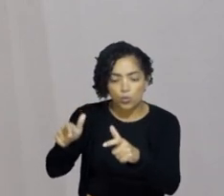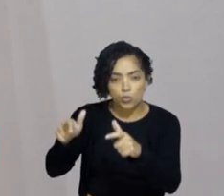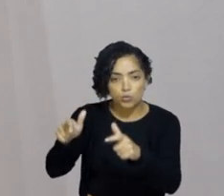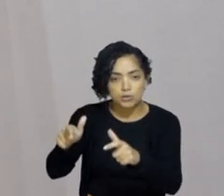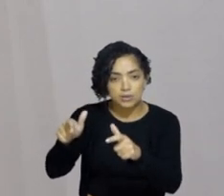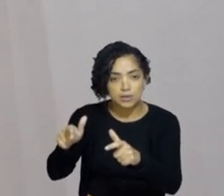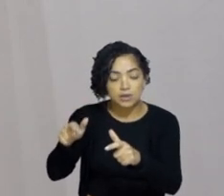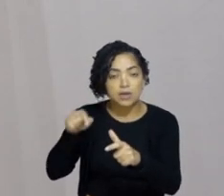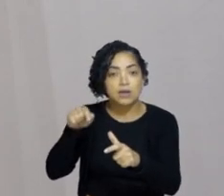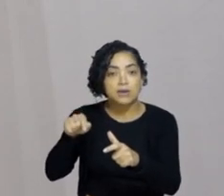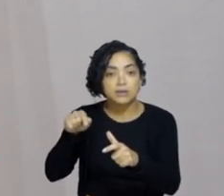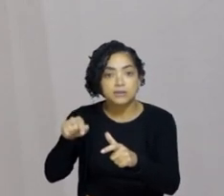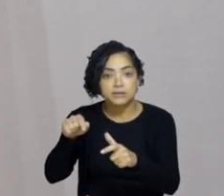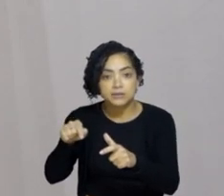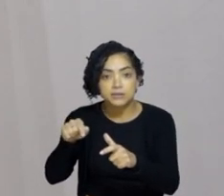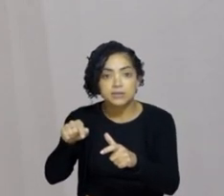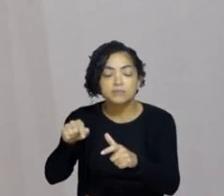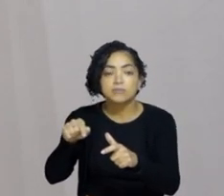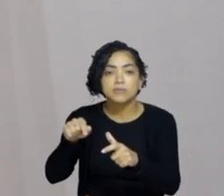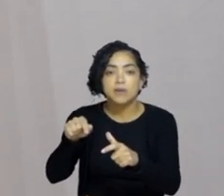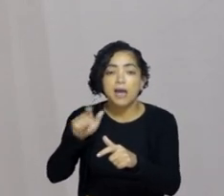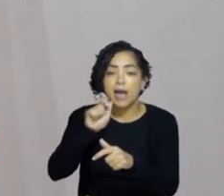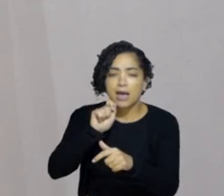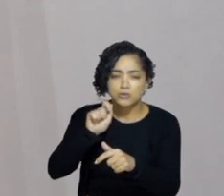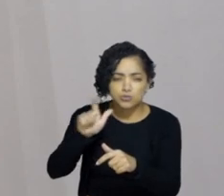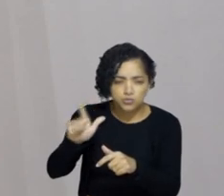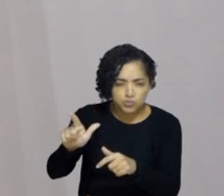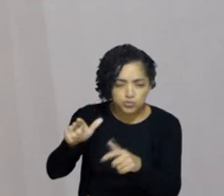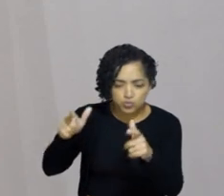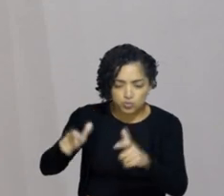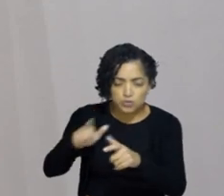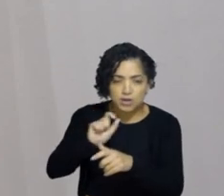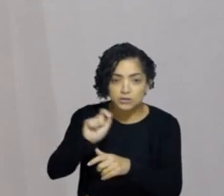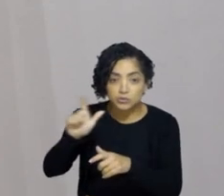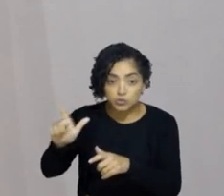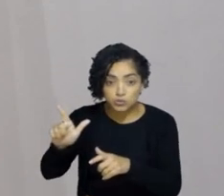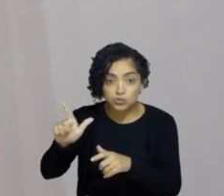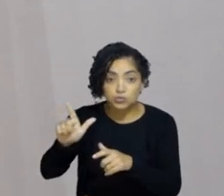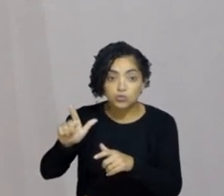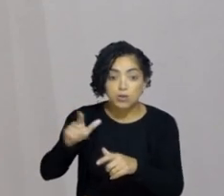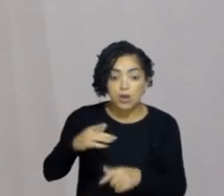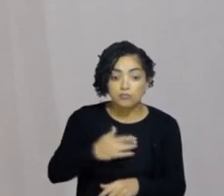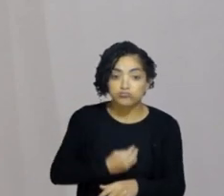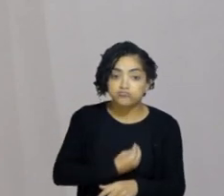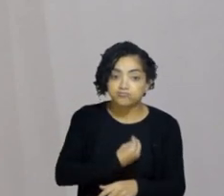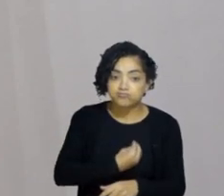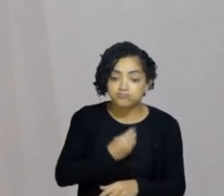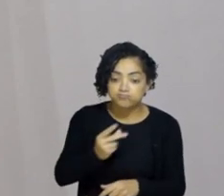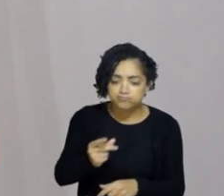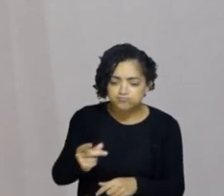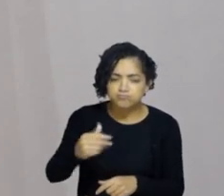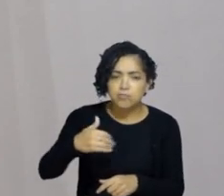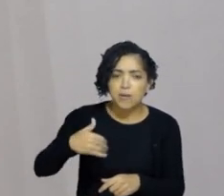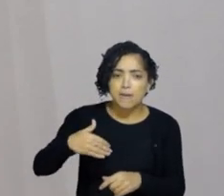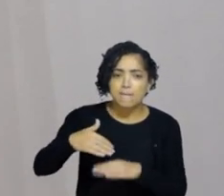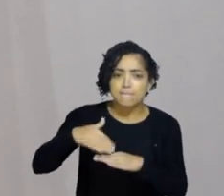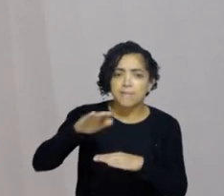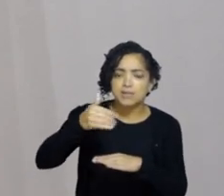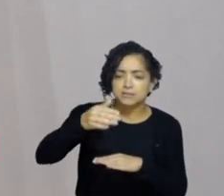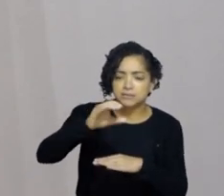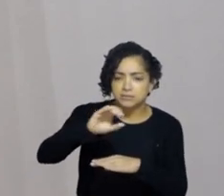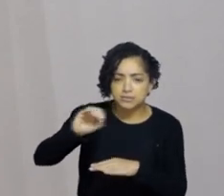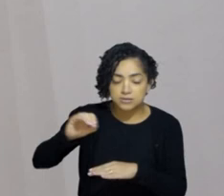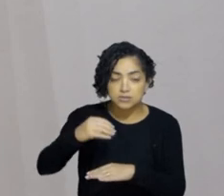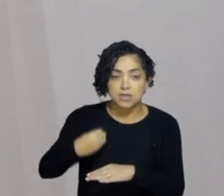ocorrem as zonas azuis, que são zonas de longevos, homens e mulheres com mais de 100 anos, que têm